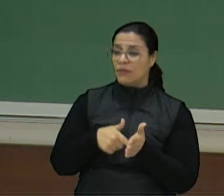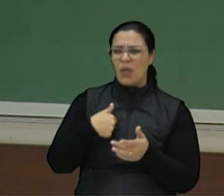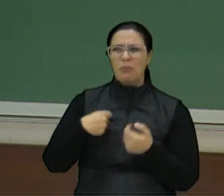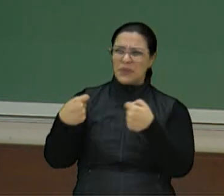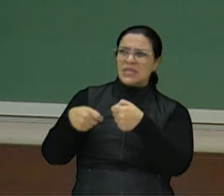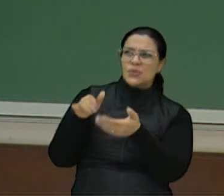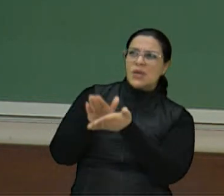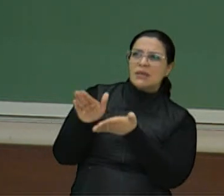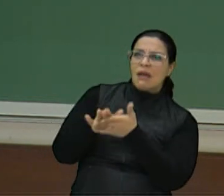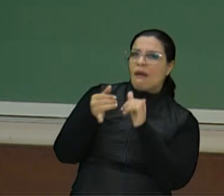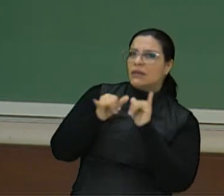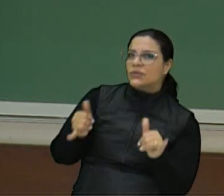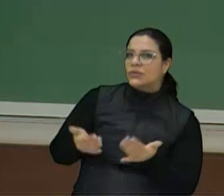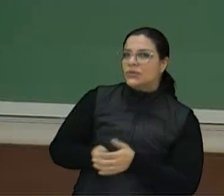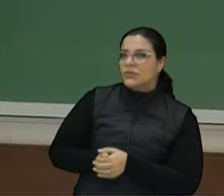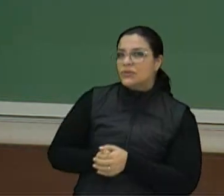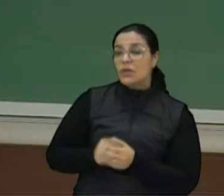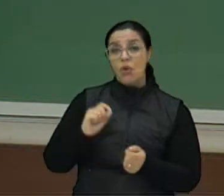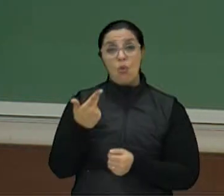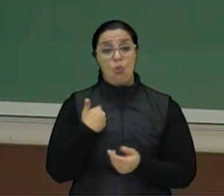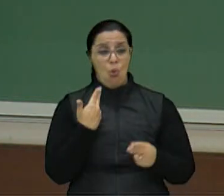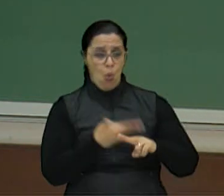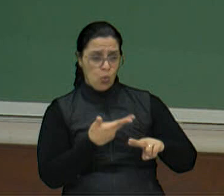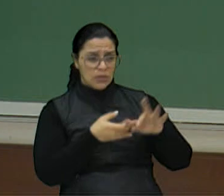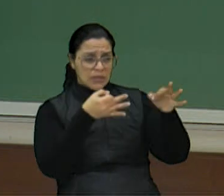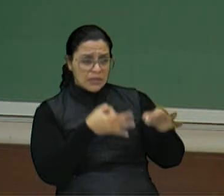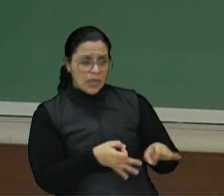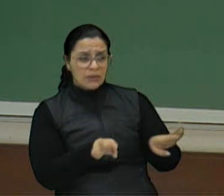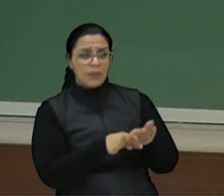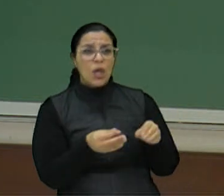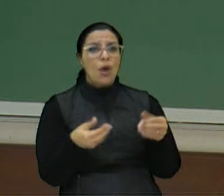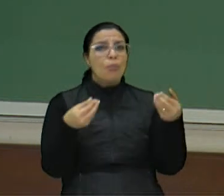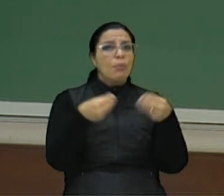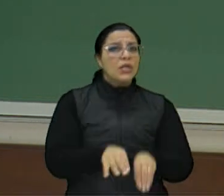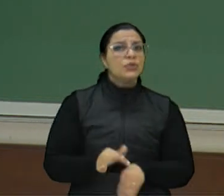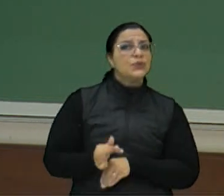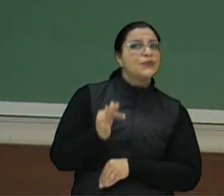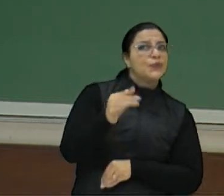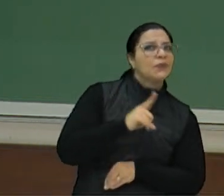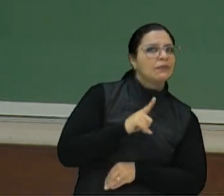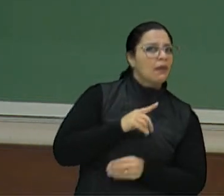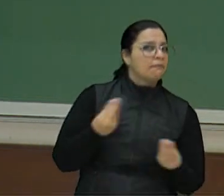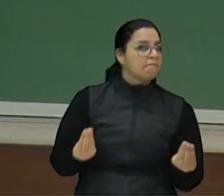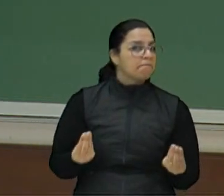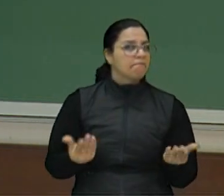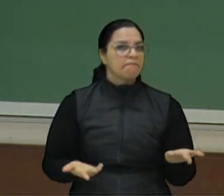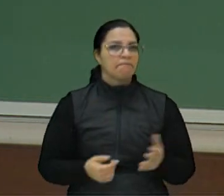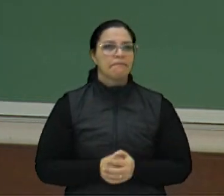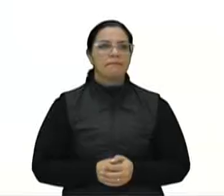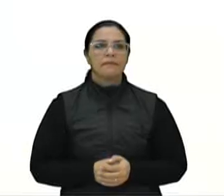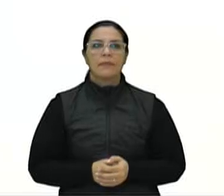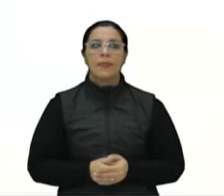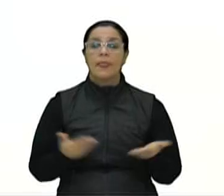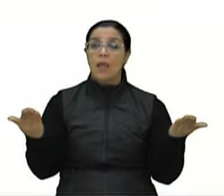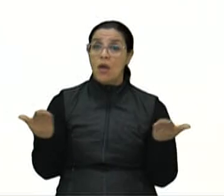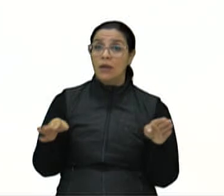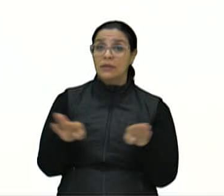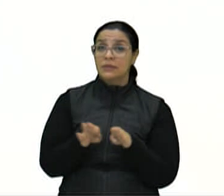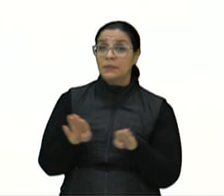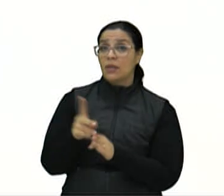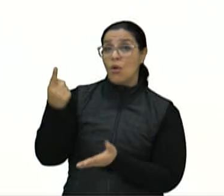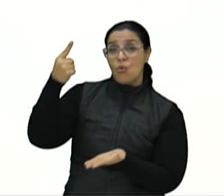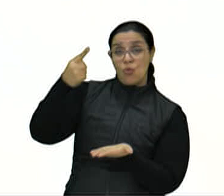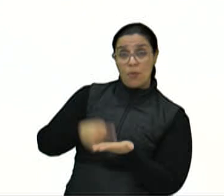Preciso? Ou da forma que eu uso prejudicará as gerações futuras? Legal? Então, um